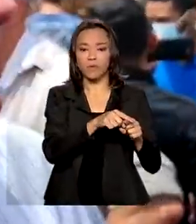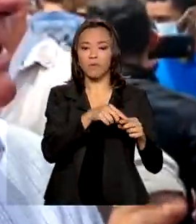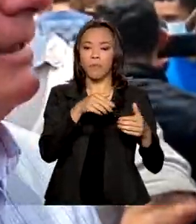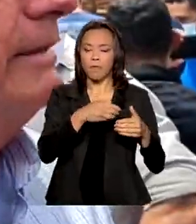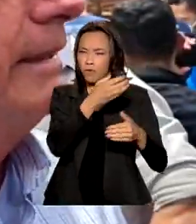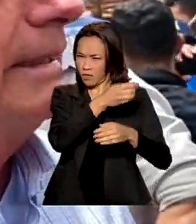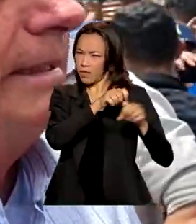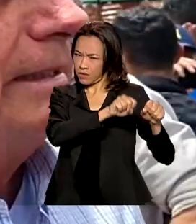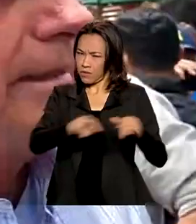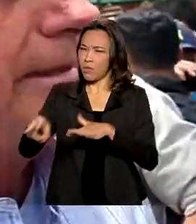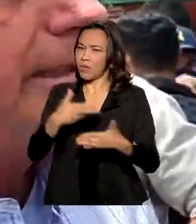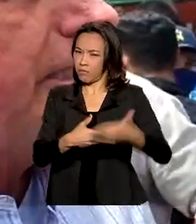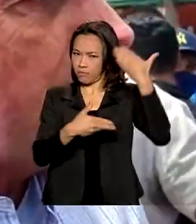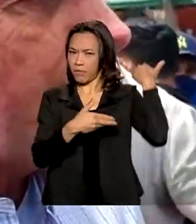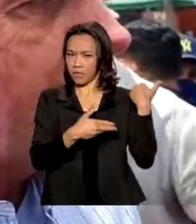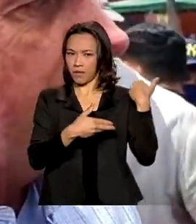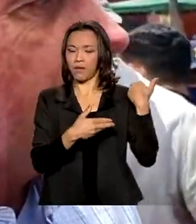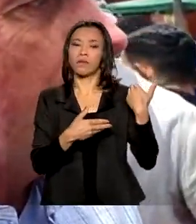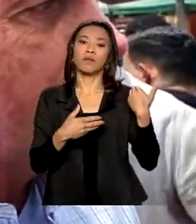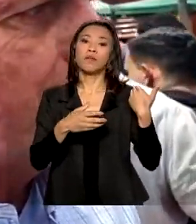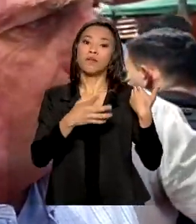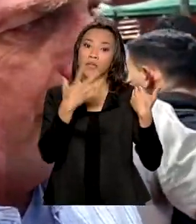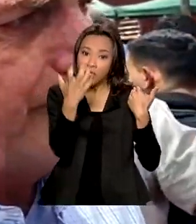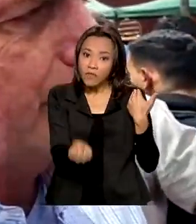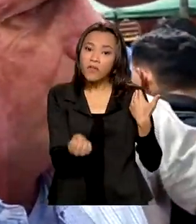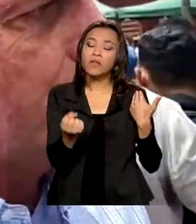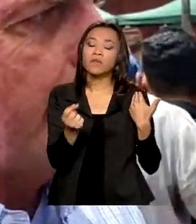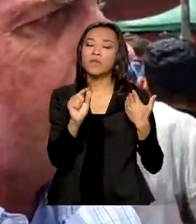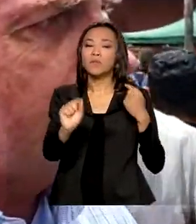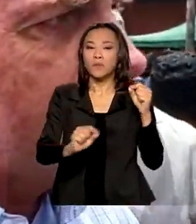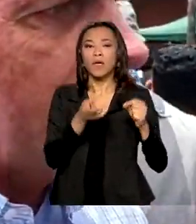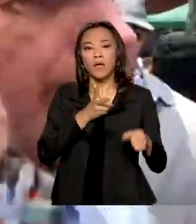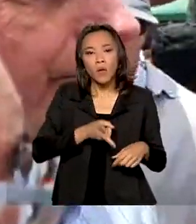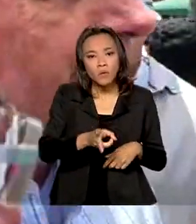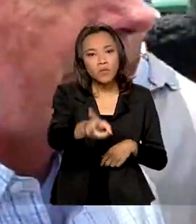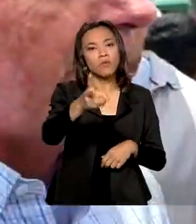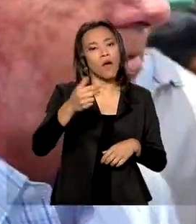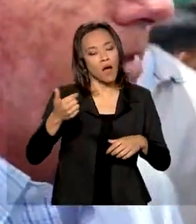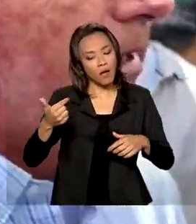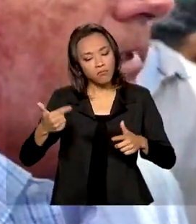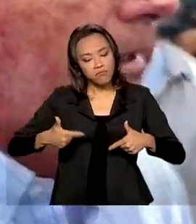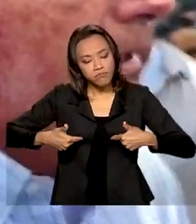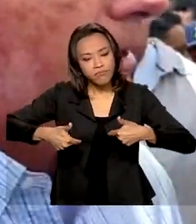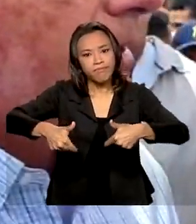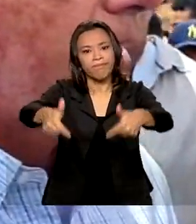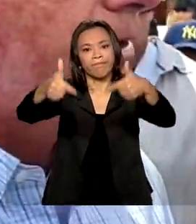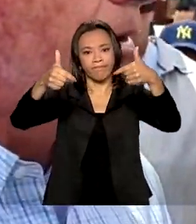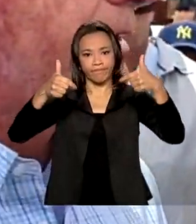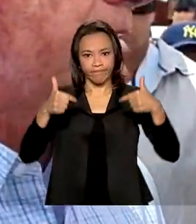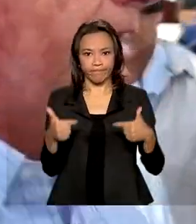semana passada, né? E a gente vai partir, a reforma administrativa, continuar andando, a fiscal, entre outras.